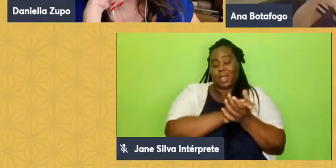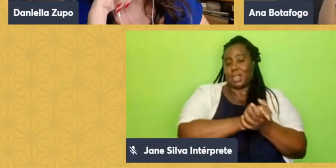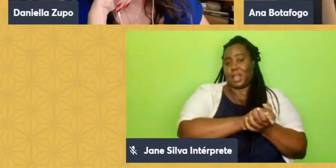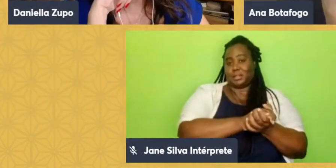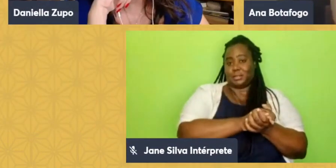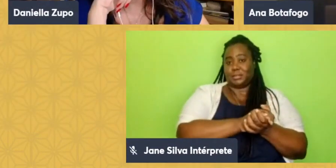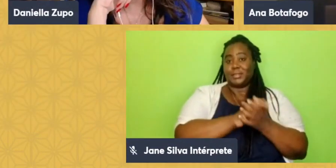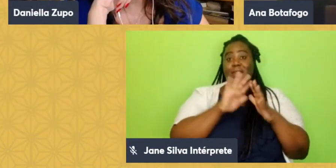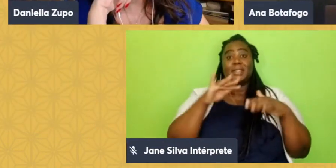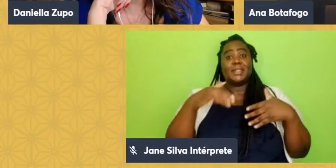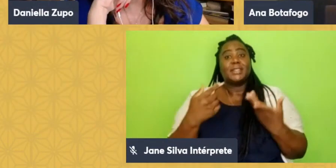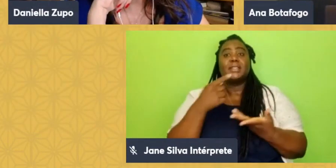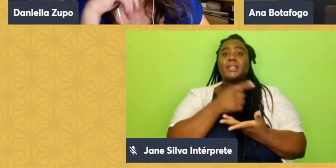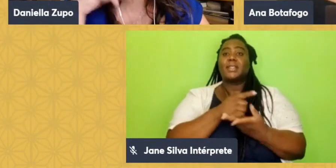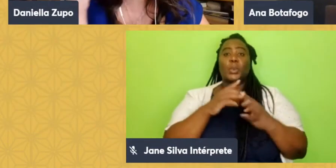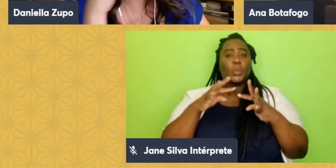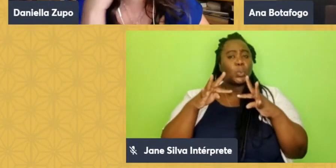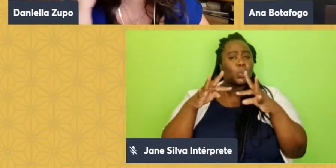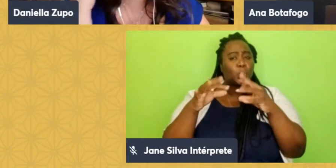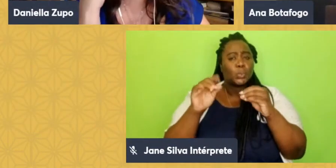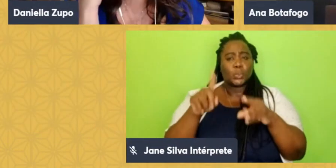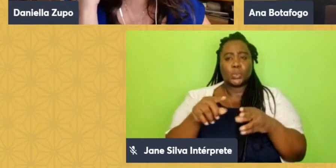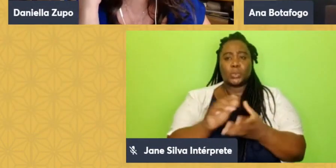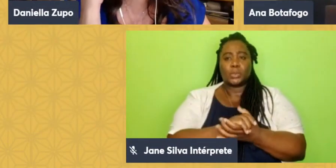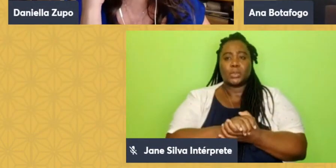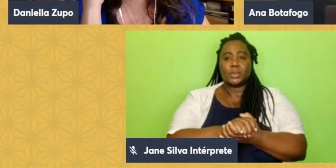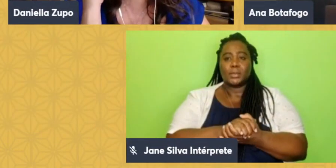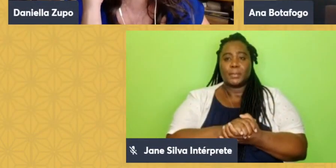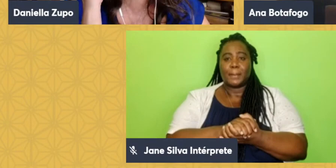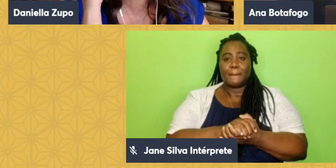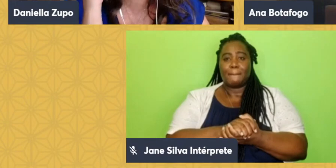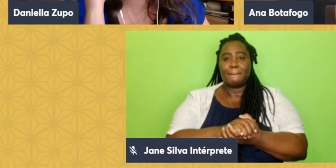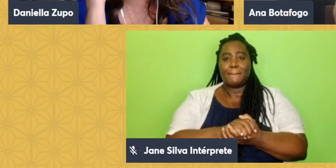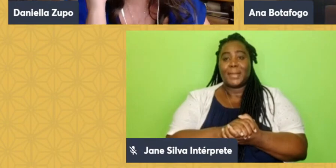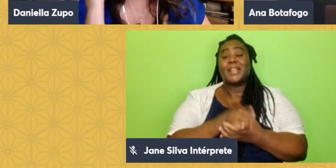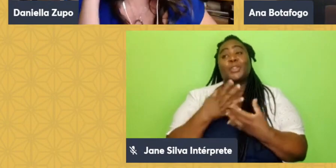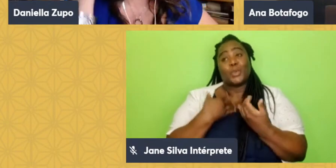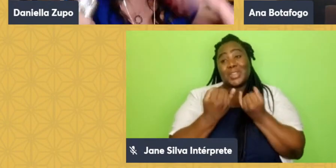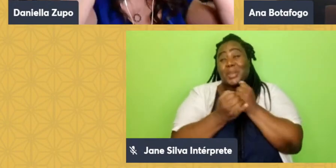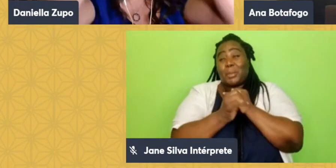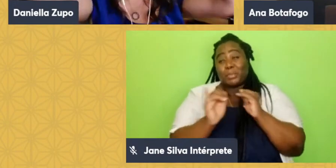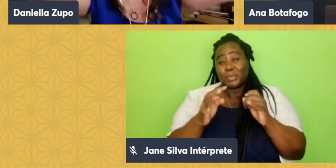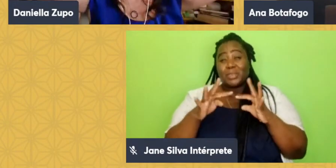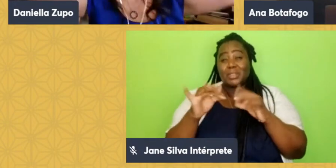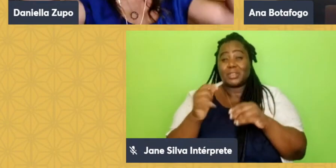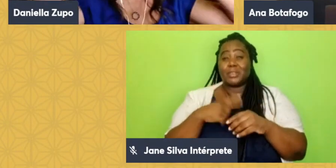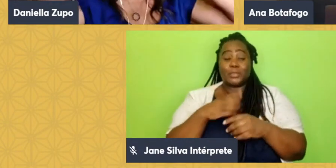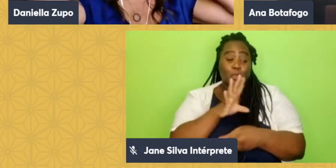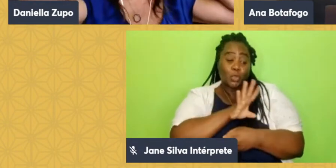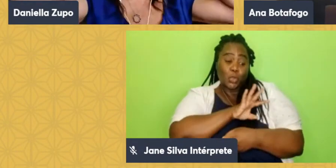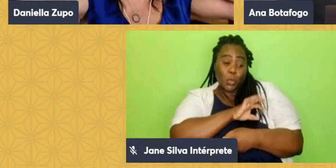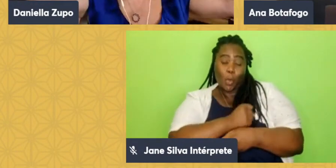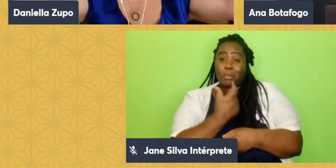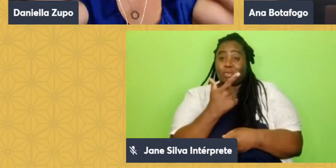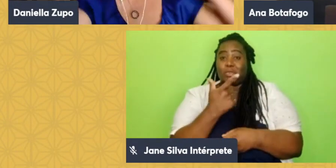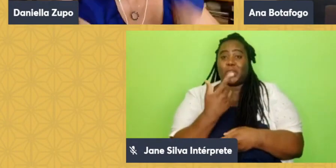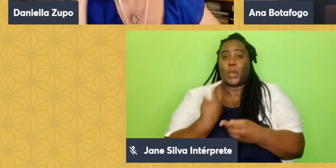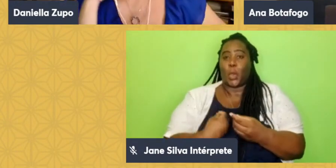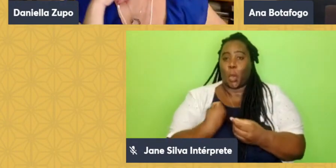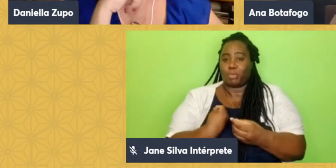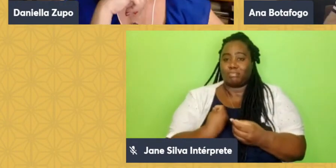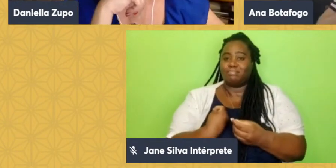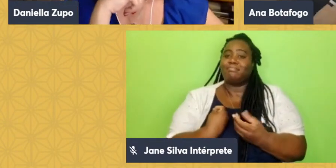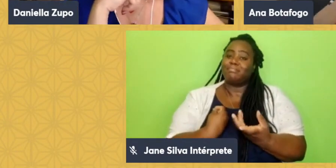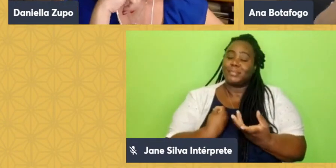então ele é todo tem possibilidade né possibilidade de um amor impossível a a